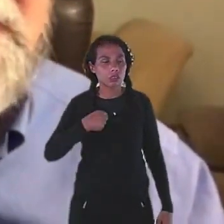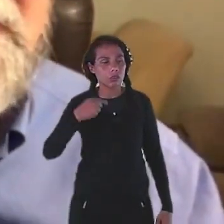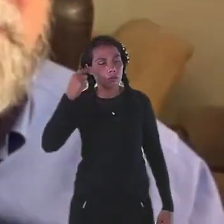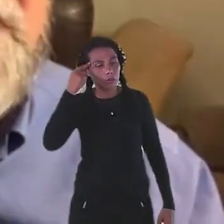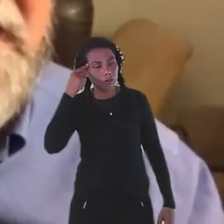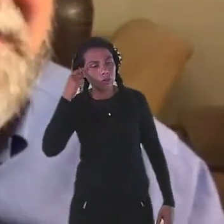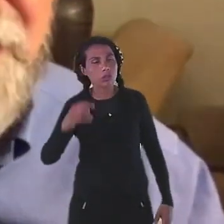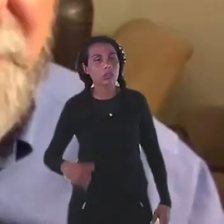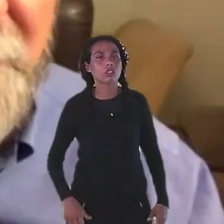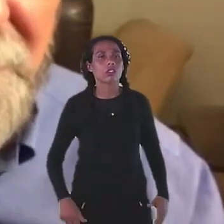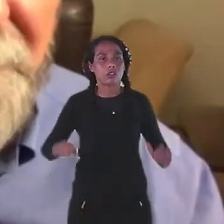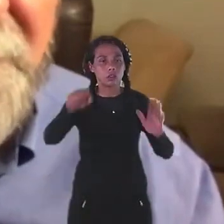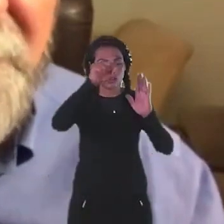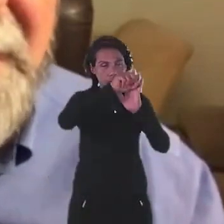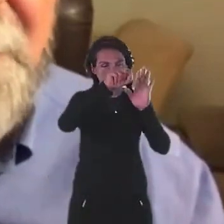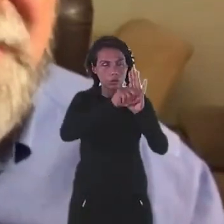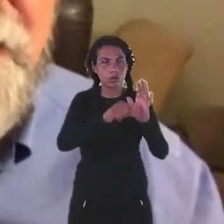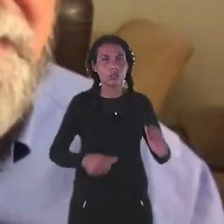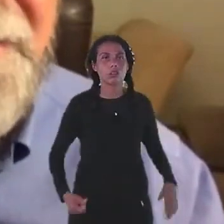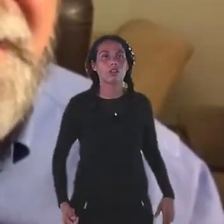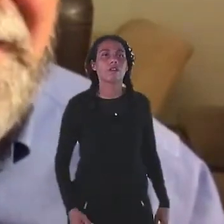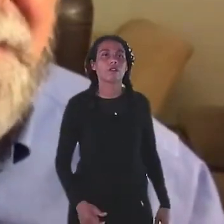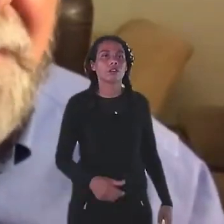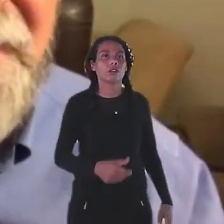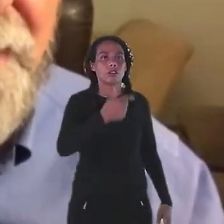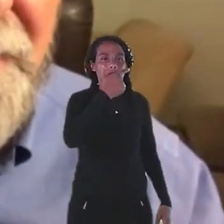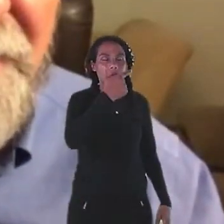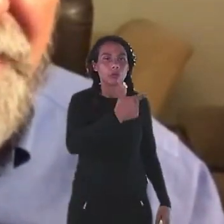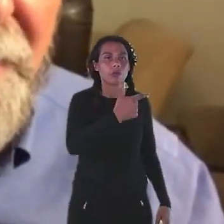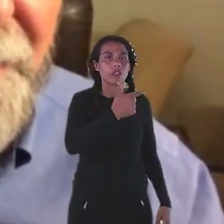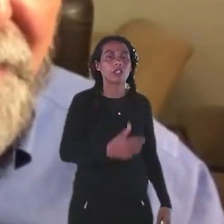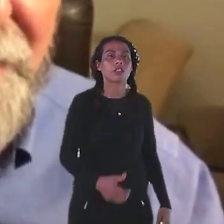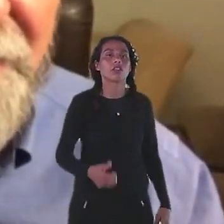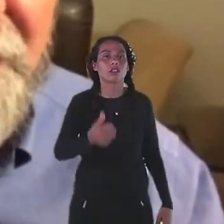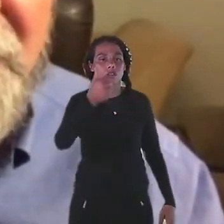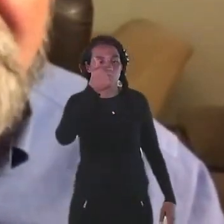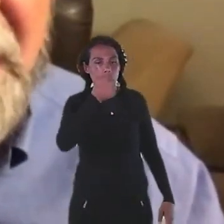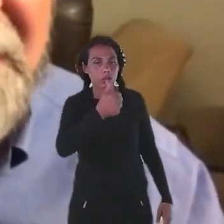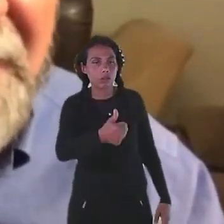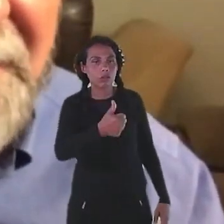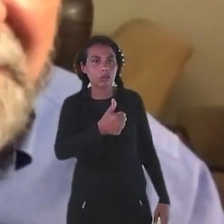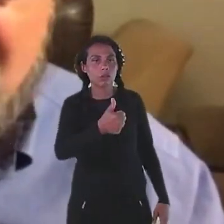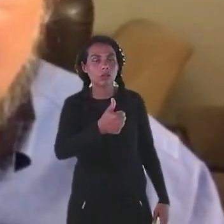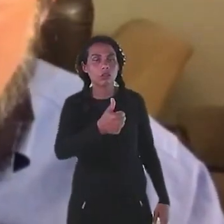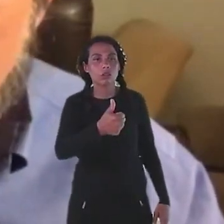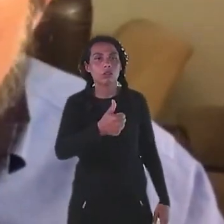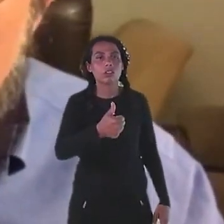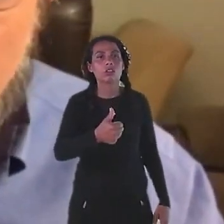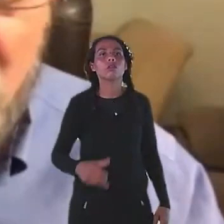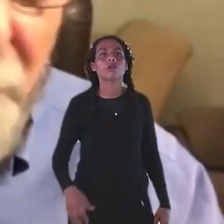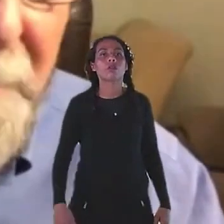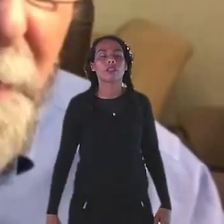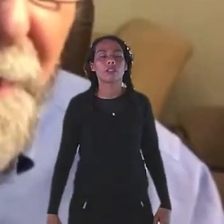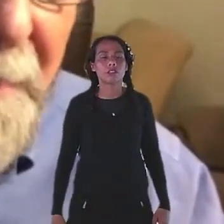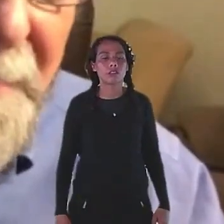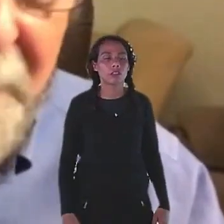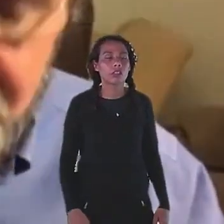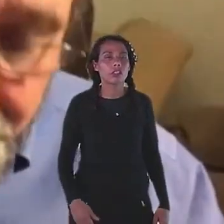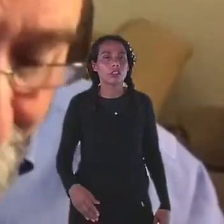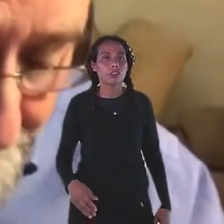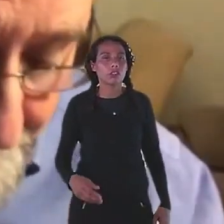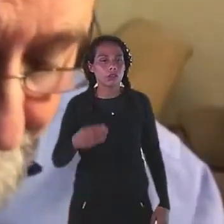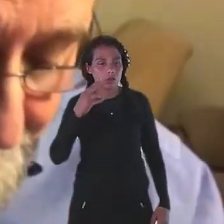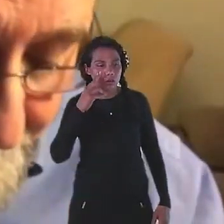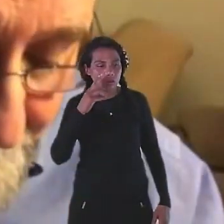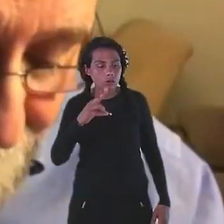XXI, usados, né, para justificar toda sorte de genocídios e ataques, né, que nós vemos hoje contra